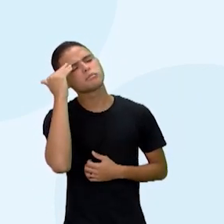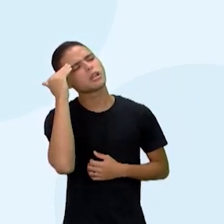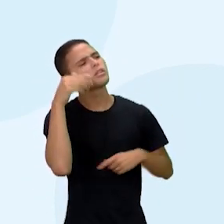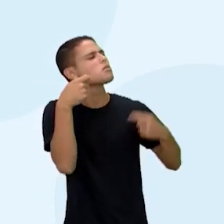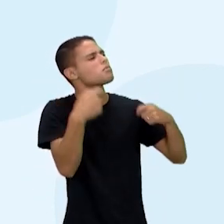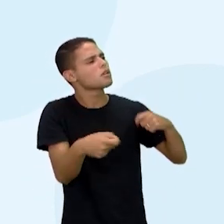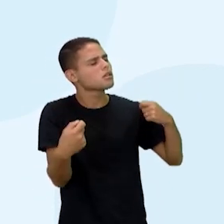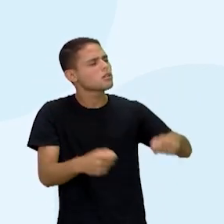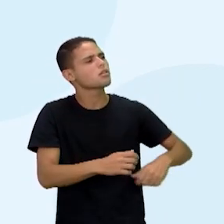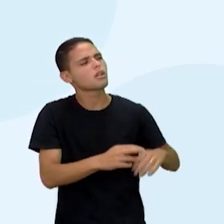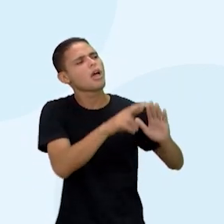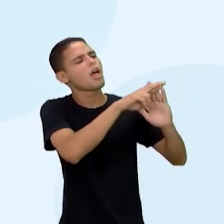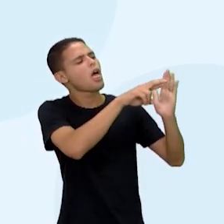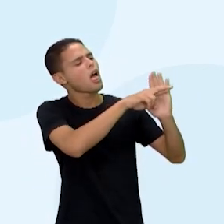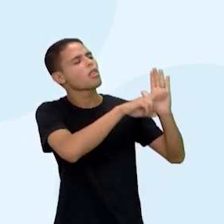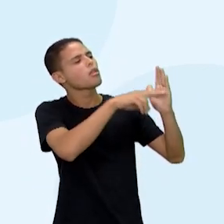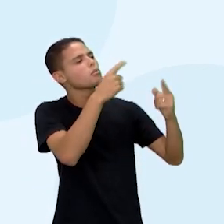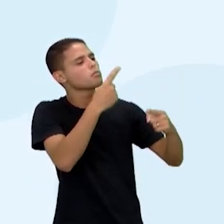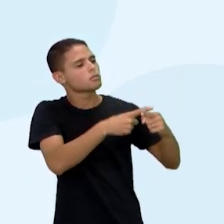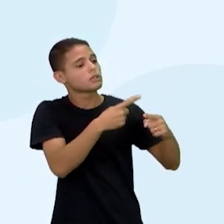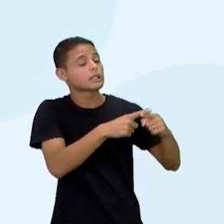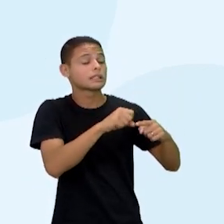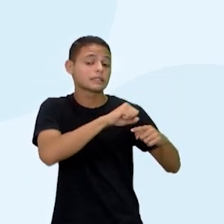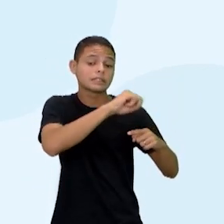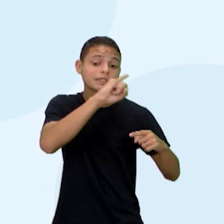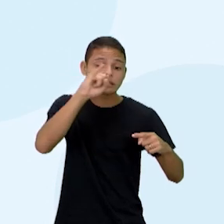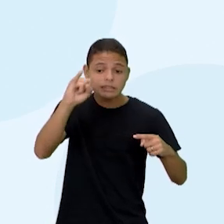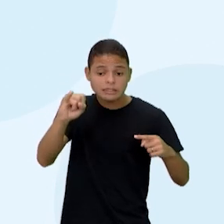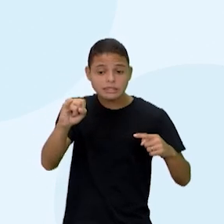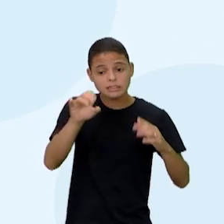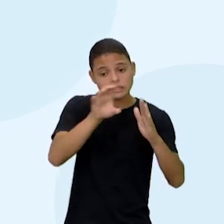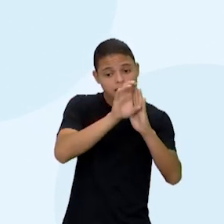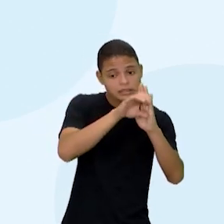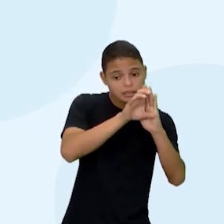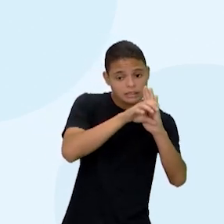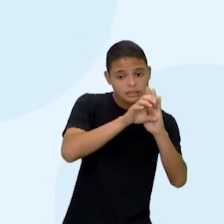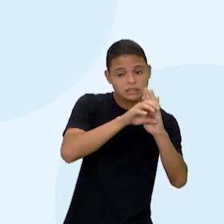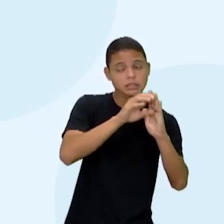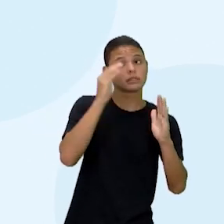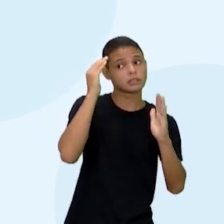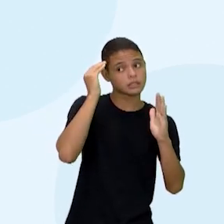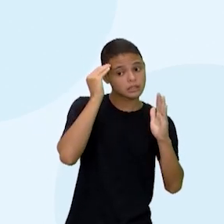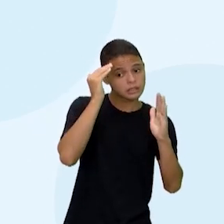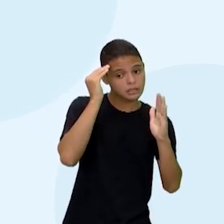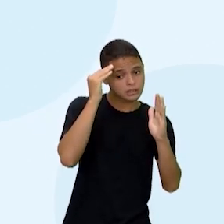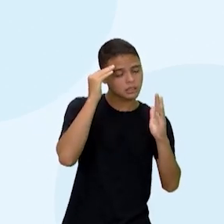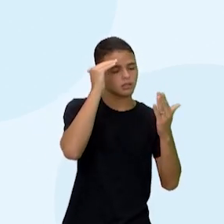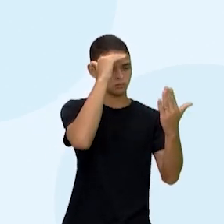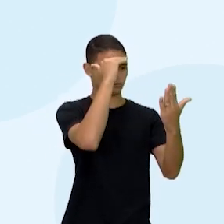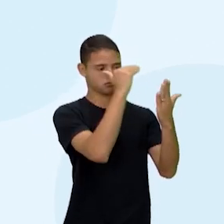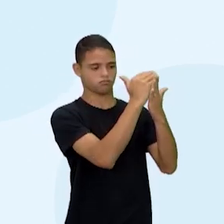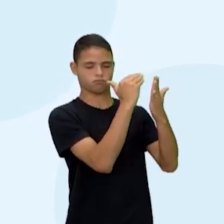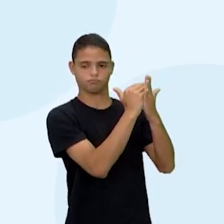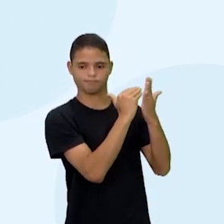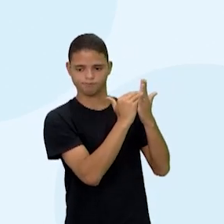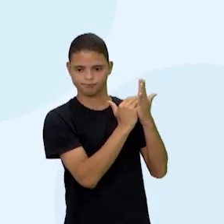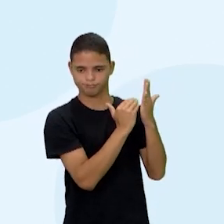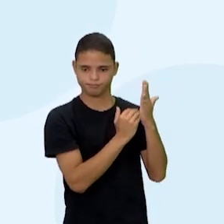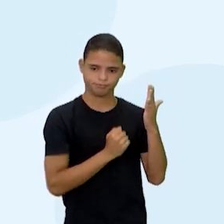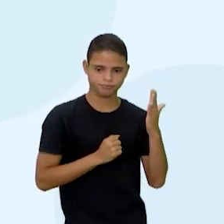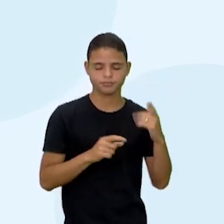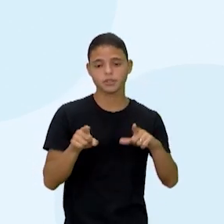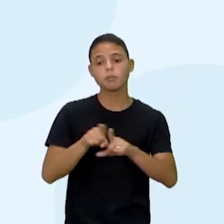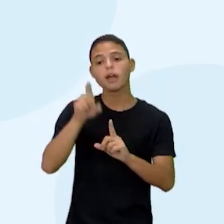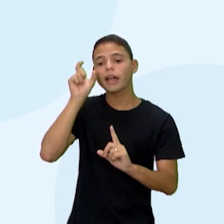daquela regra, e aí, se eles entenderem o contexto, eles vão cumprir regras, eles são bons seguidores de regras. São críticos de si mesmos e